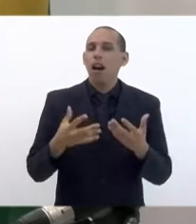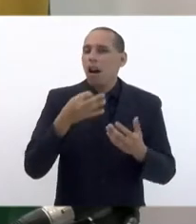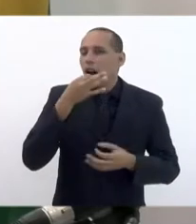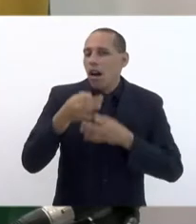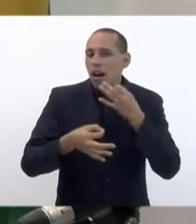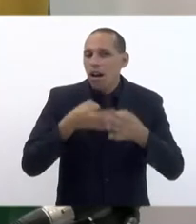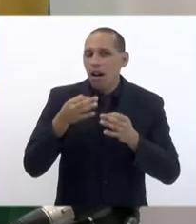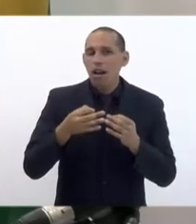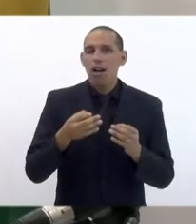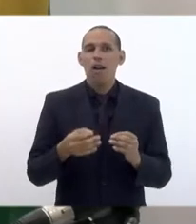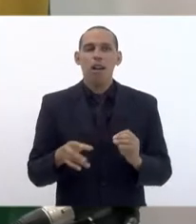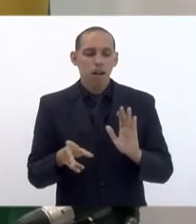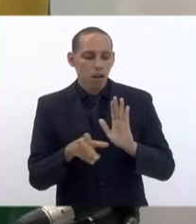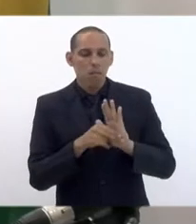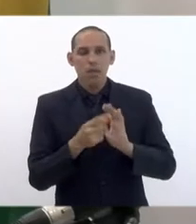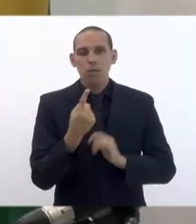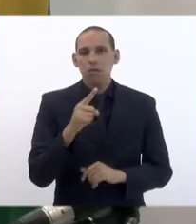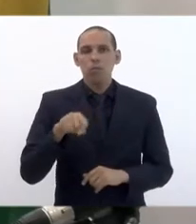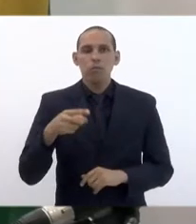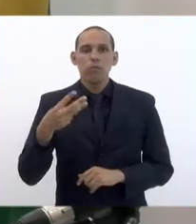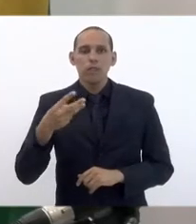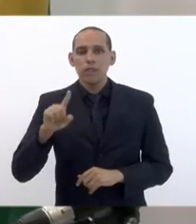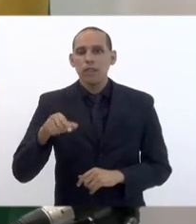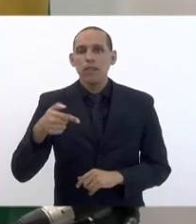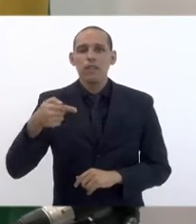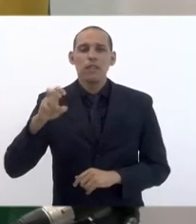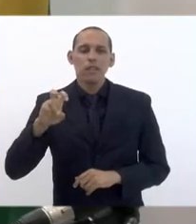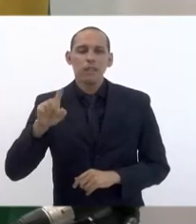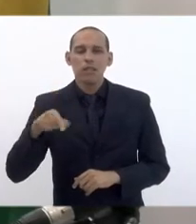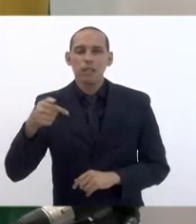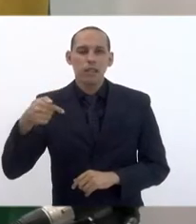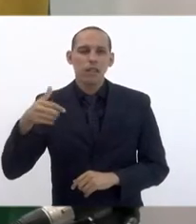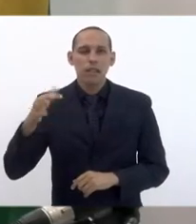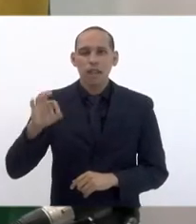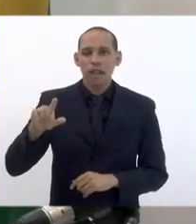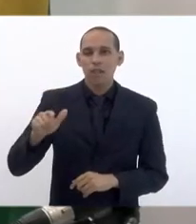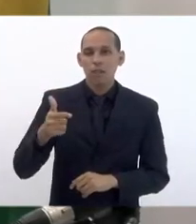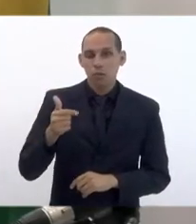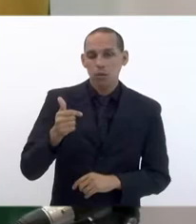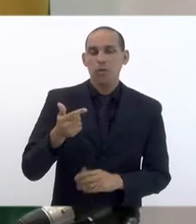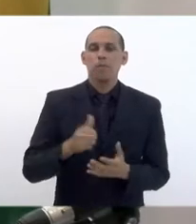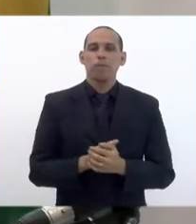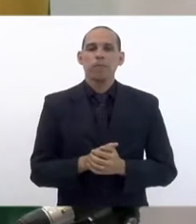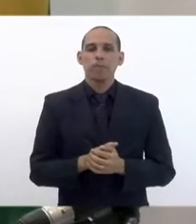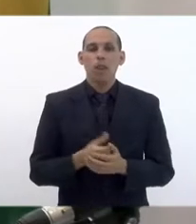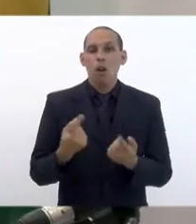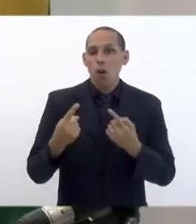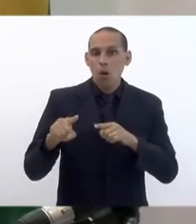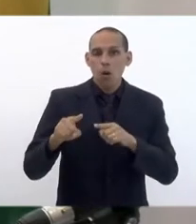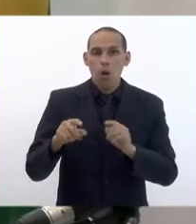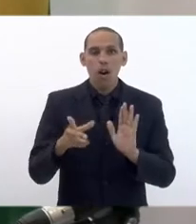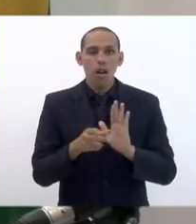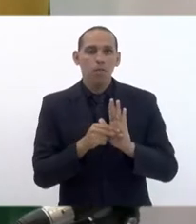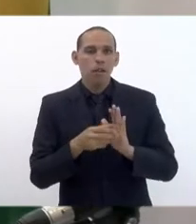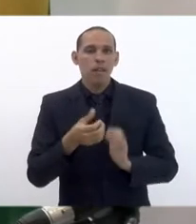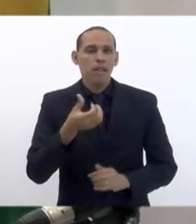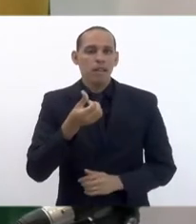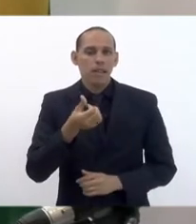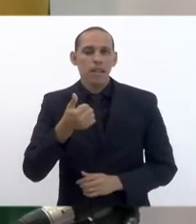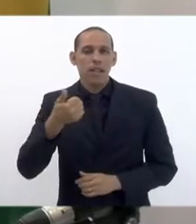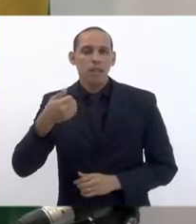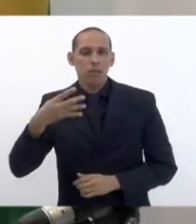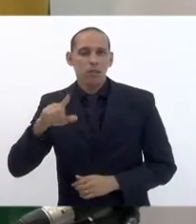4, 5, 10, 11 e 12. Contrárias às emendas 6, 7, 8, 9, 13, 14,